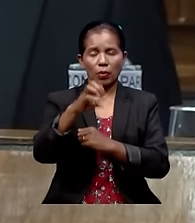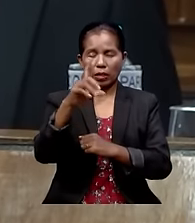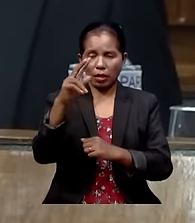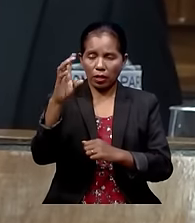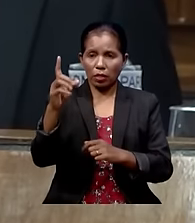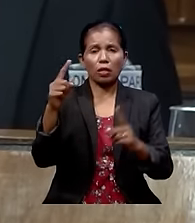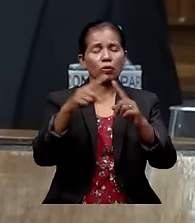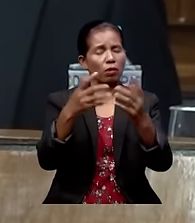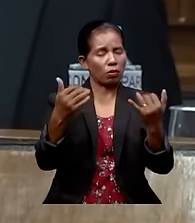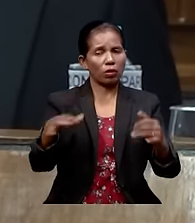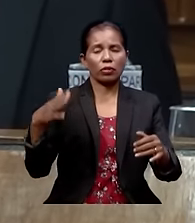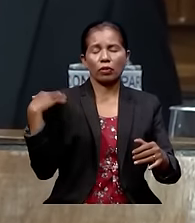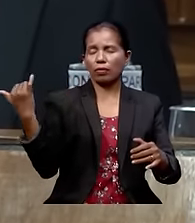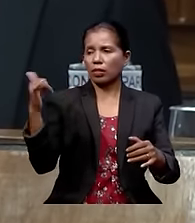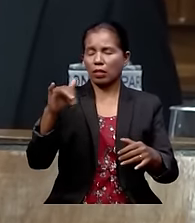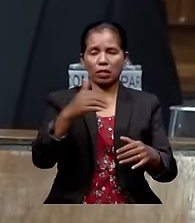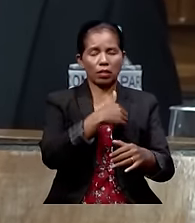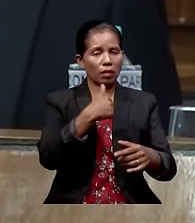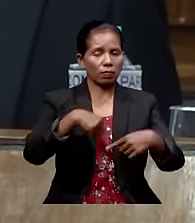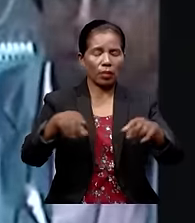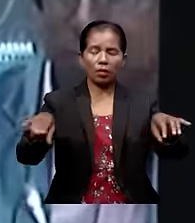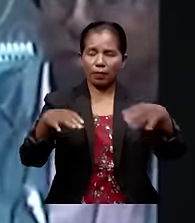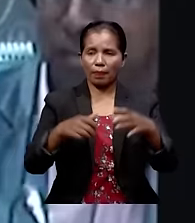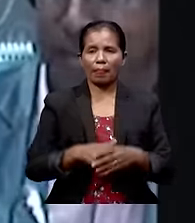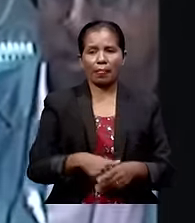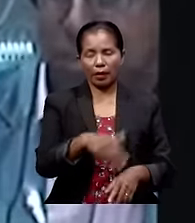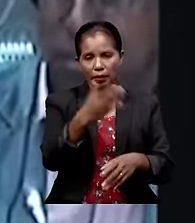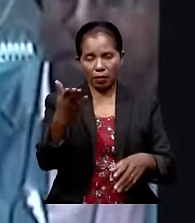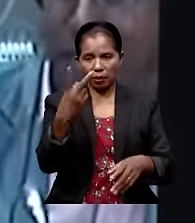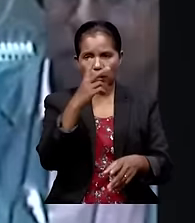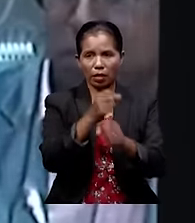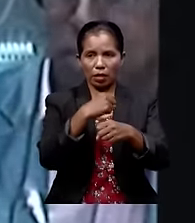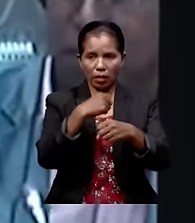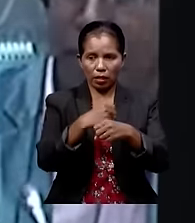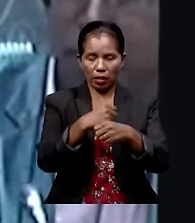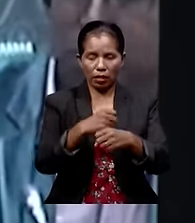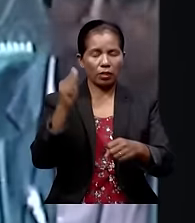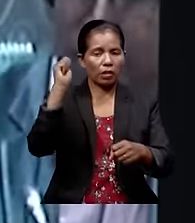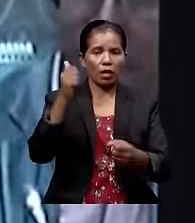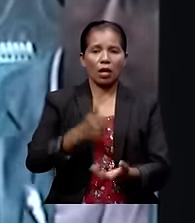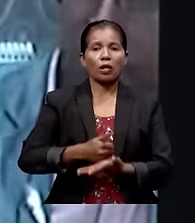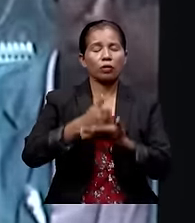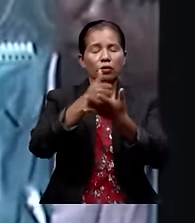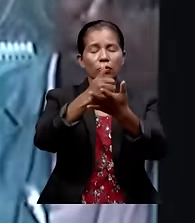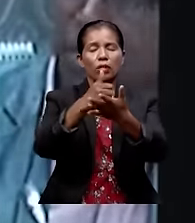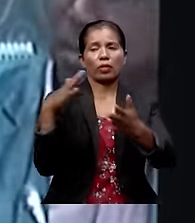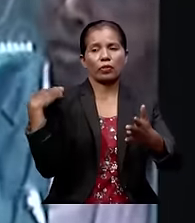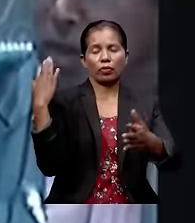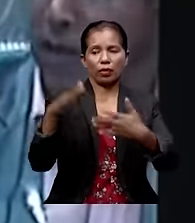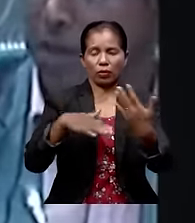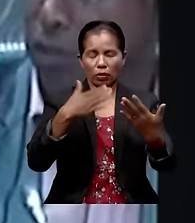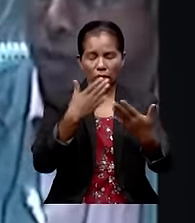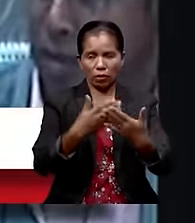jovem Sirane, se dá o ba serviço. Promessa se deve que te botar o tempo campanha, que te facilita o jovem Sira o